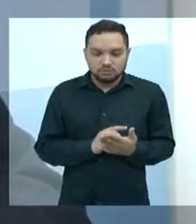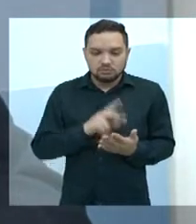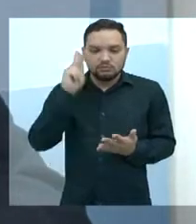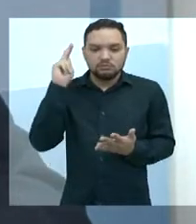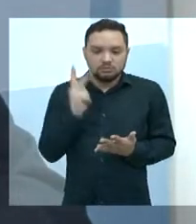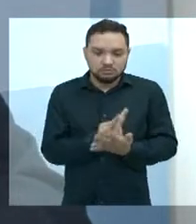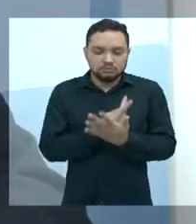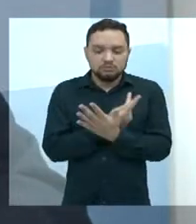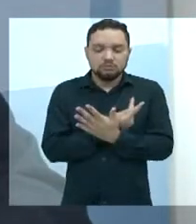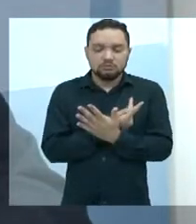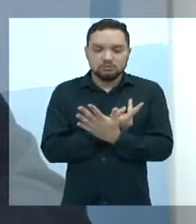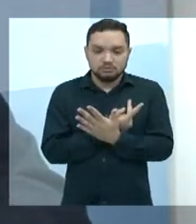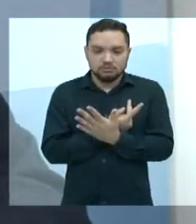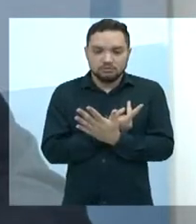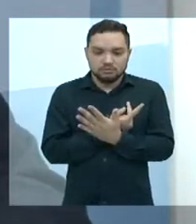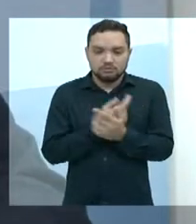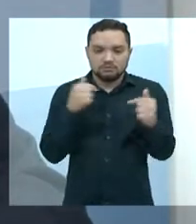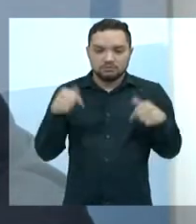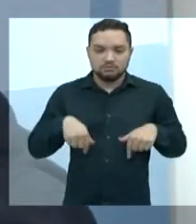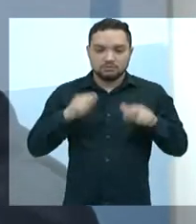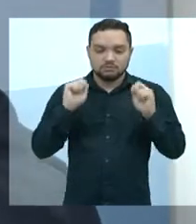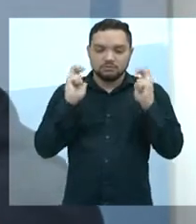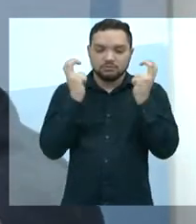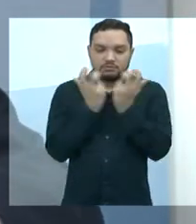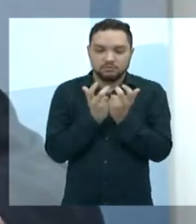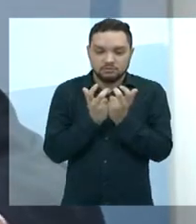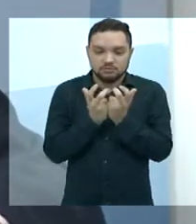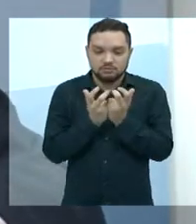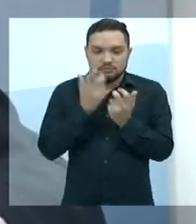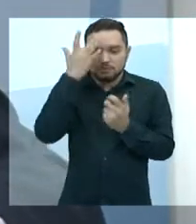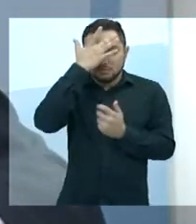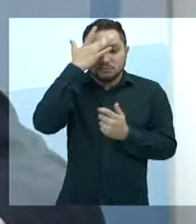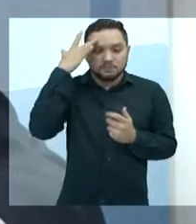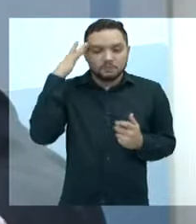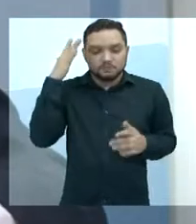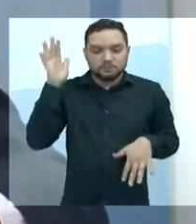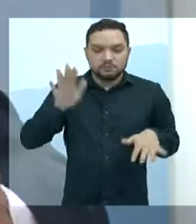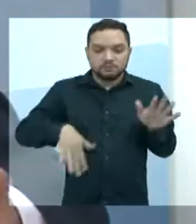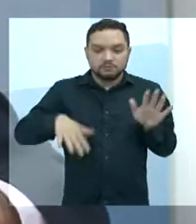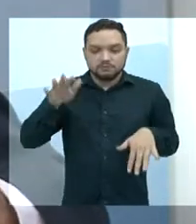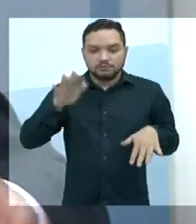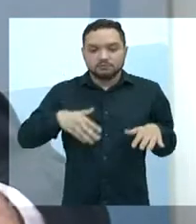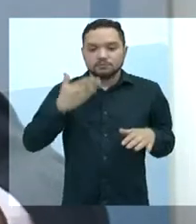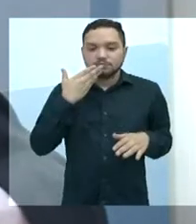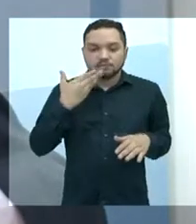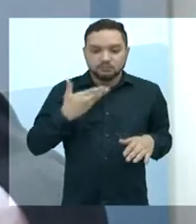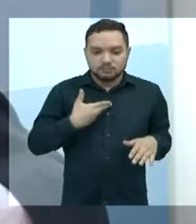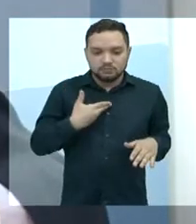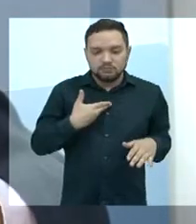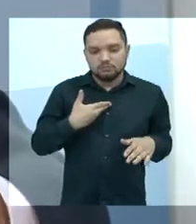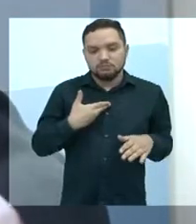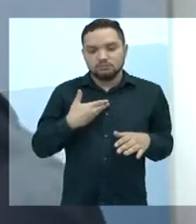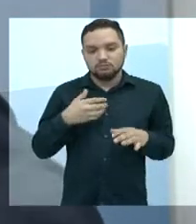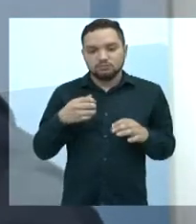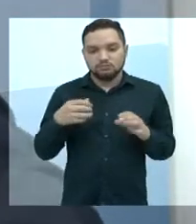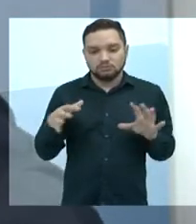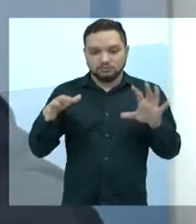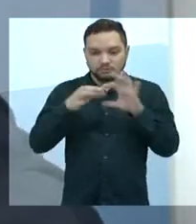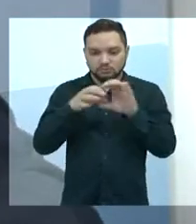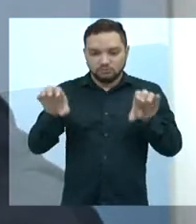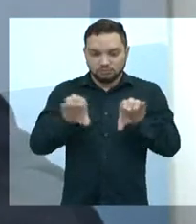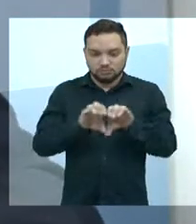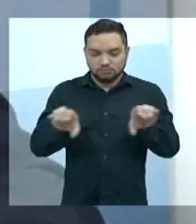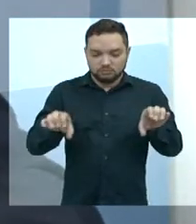que aconteceu comigo, já aqui na Câmara, né, que as pessoas às vezes pedia uma ligação e a CAGES cortava